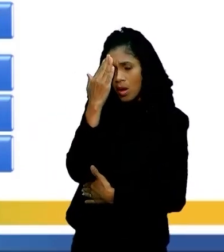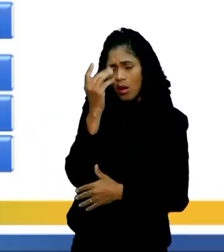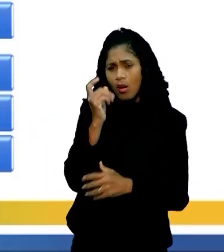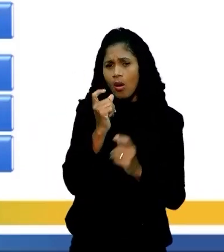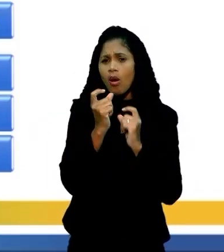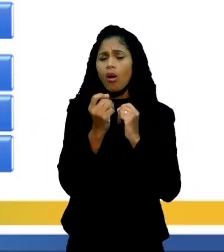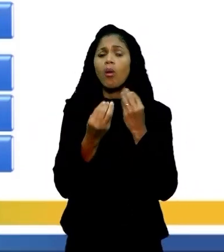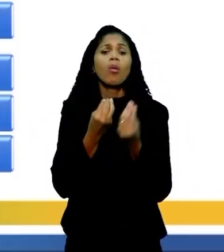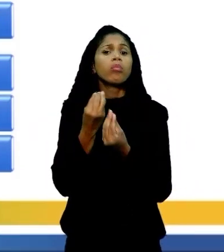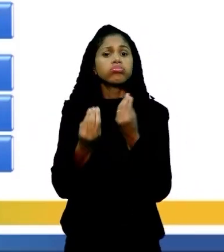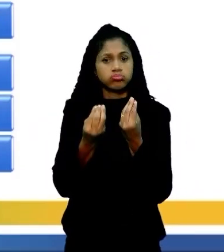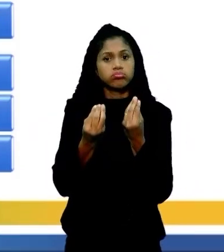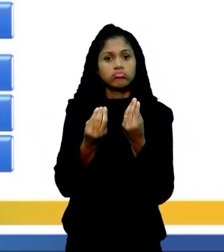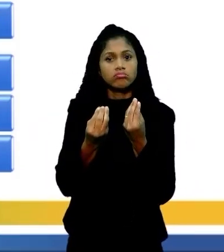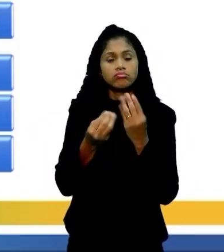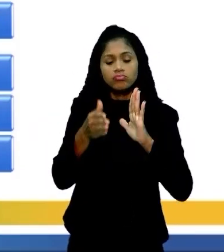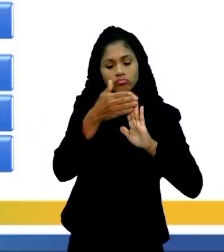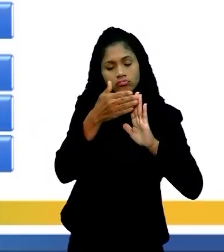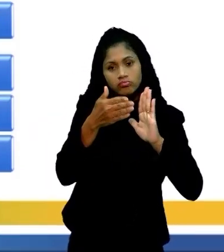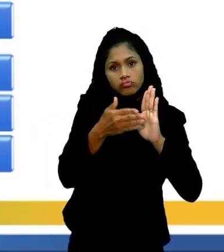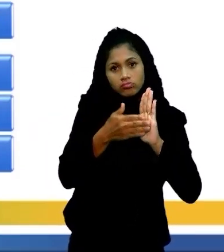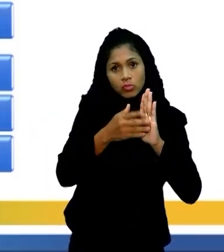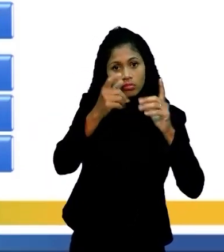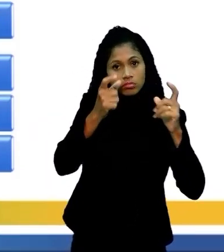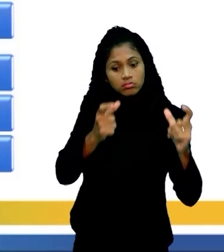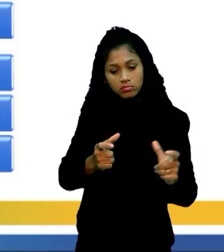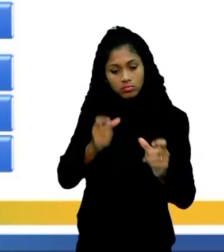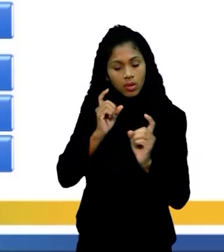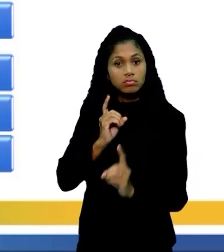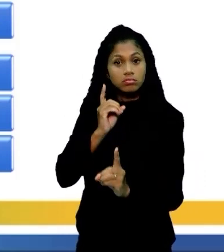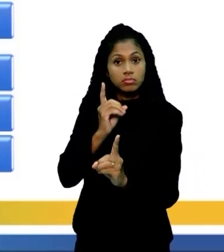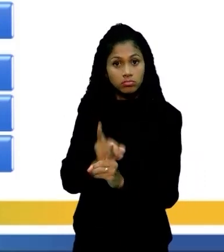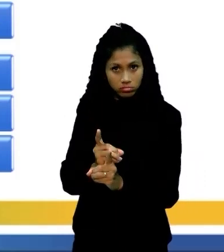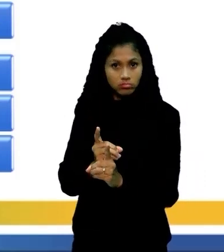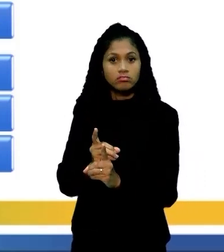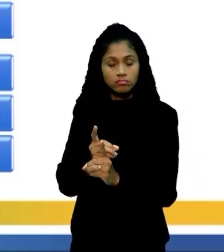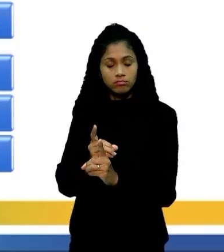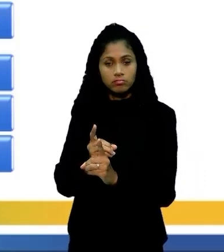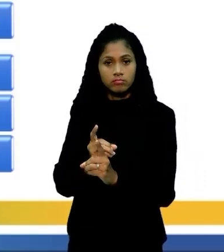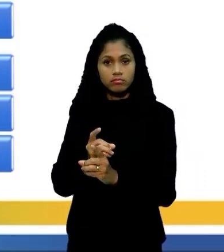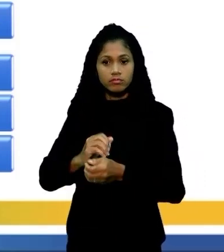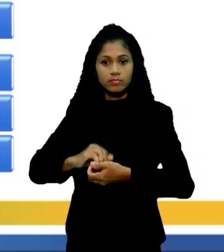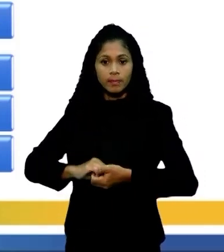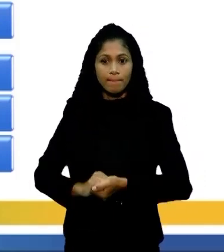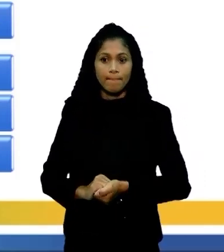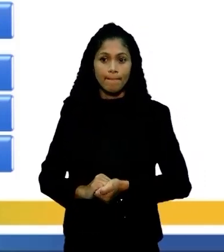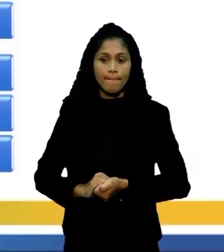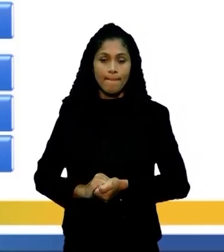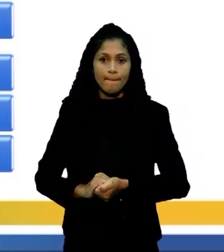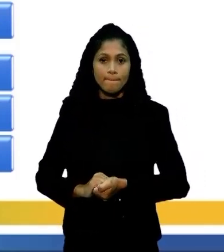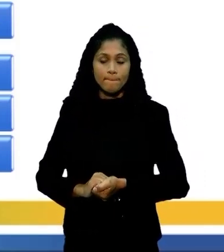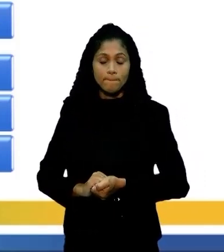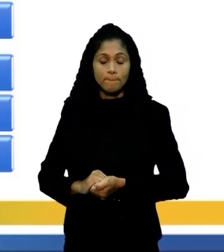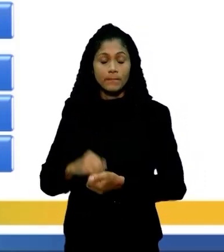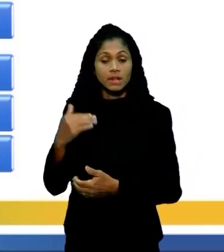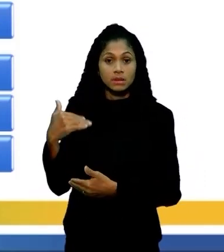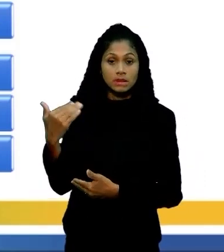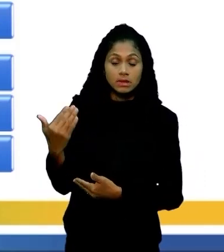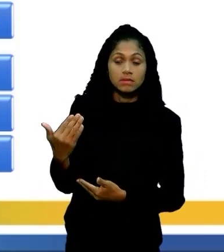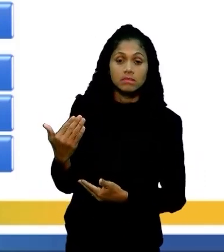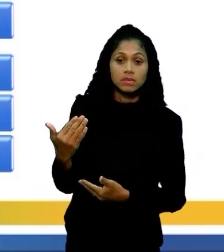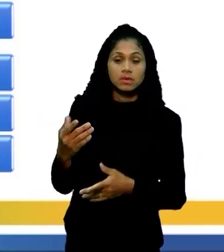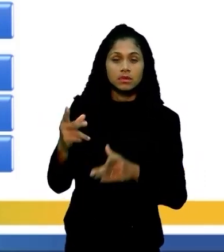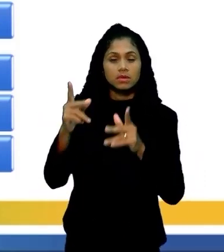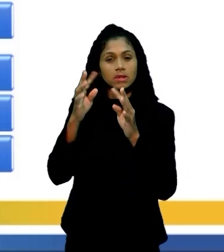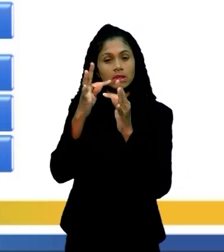elemento natural, se ele é artificial ou se ele é radioativo, certo? Além disso, a